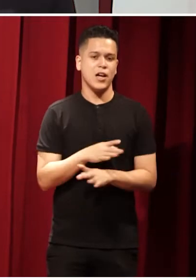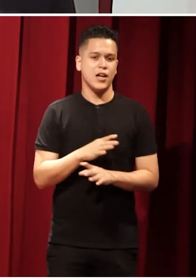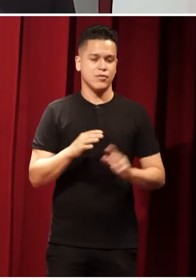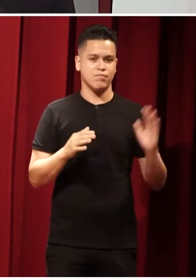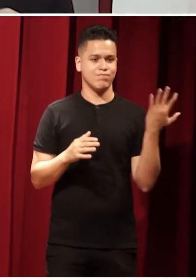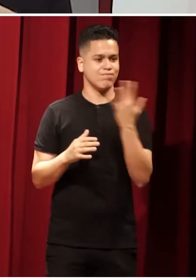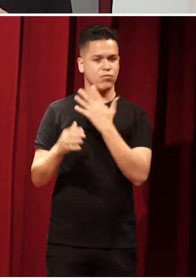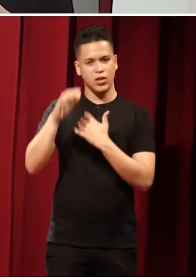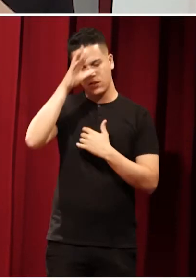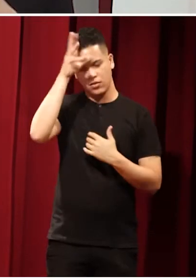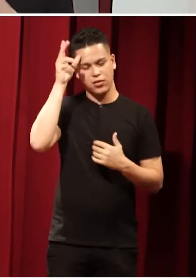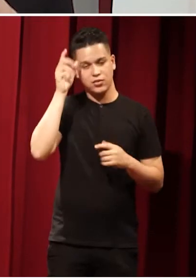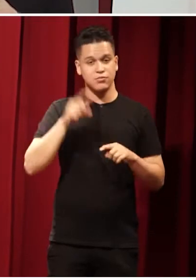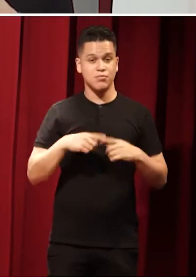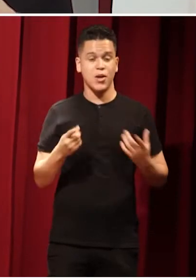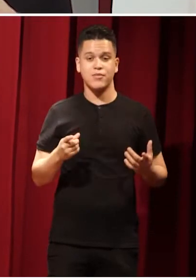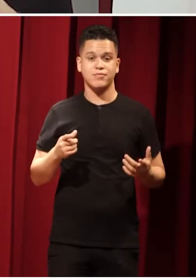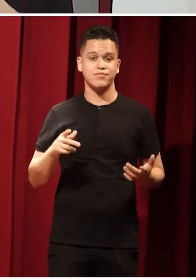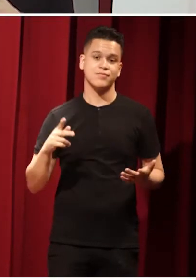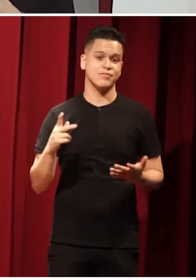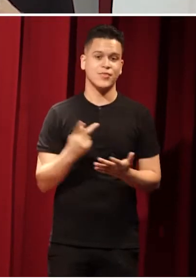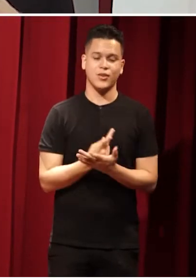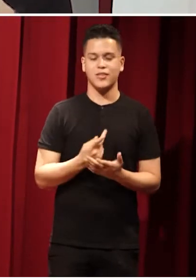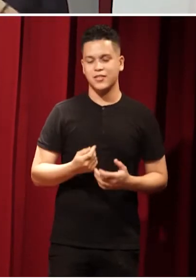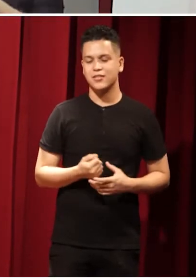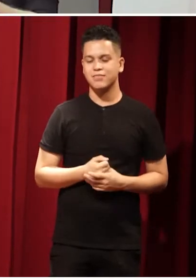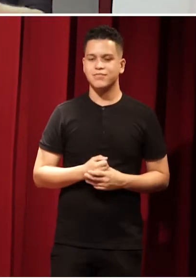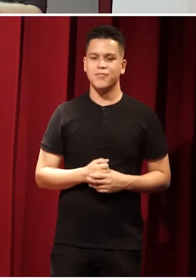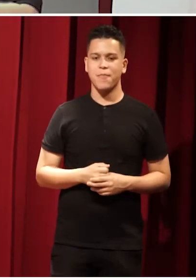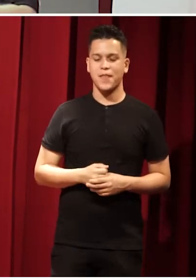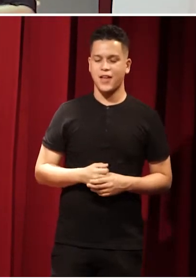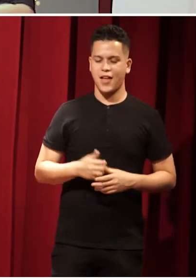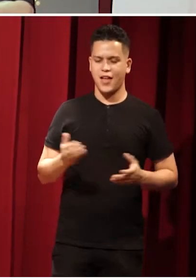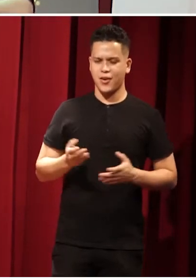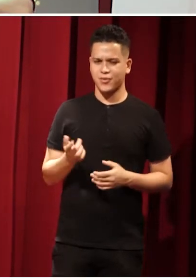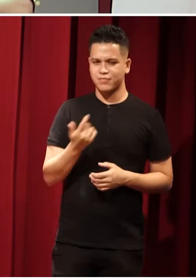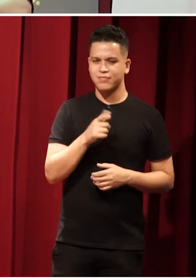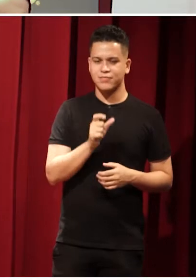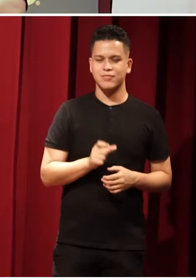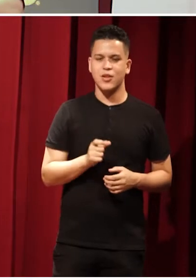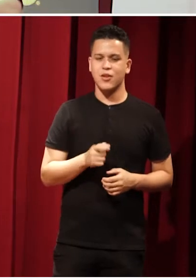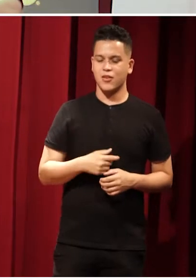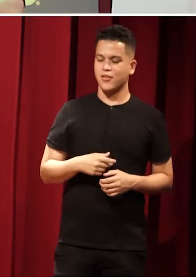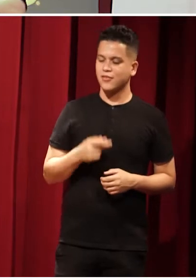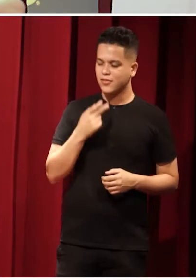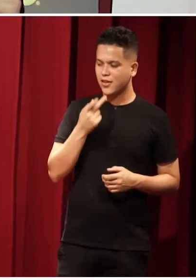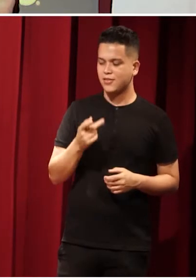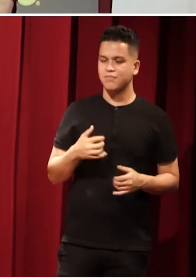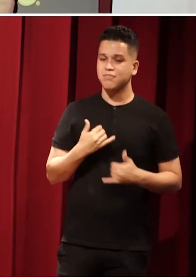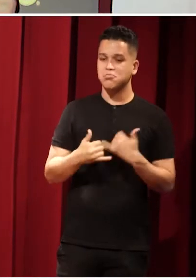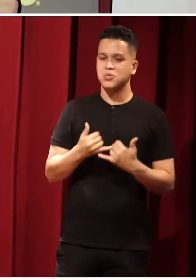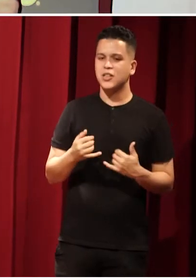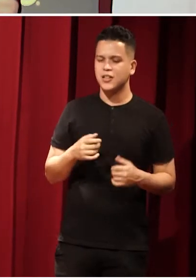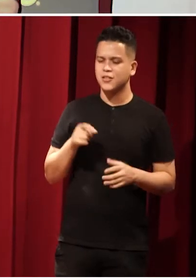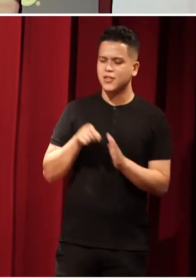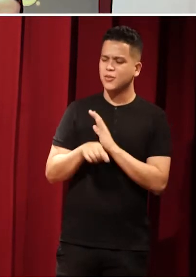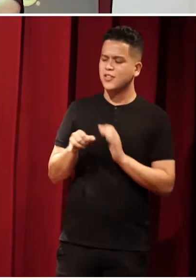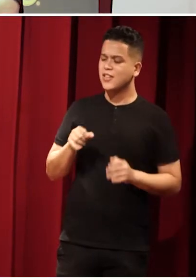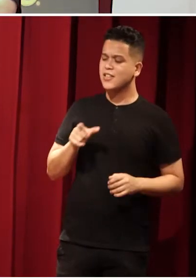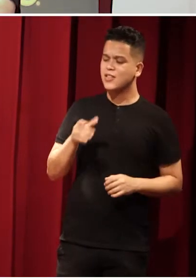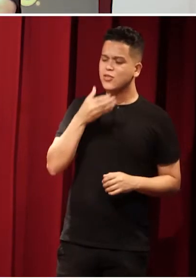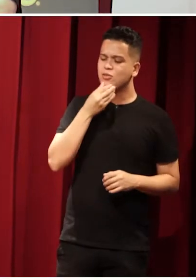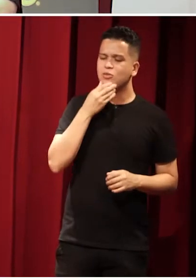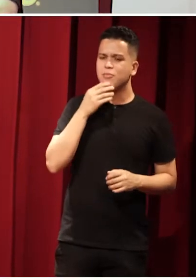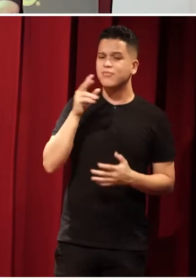né? Beleza. Bem, agora fazendo a brincadeira, que a brincadeira funcionou, e se esse colapsólogo lesse seu livro?